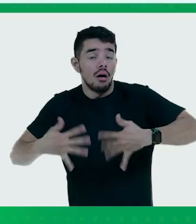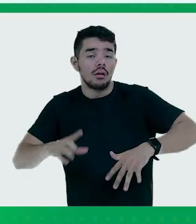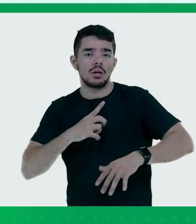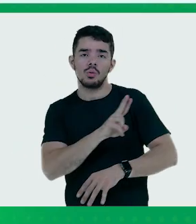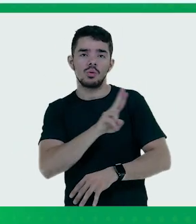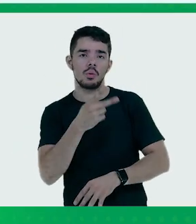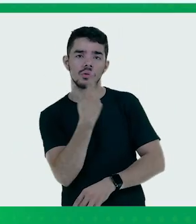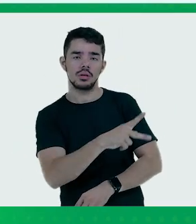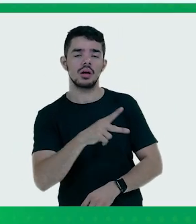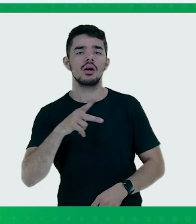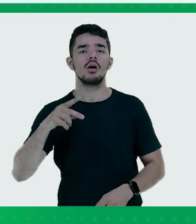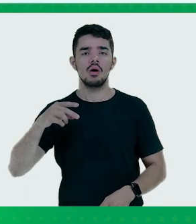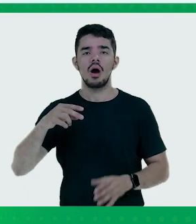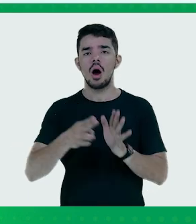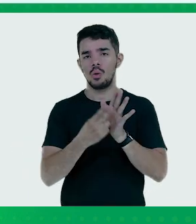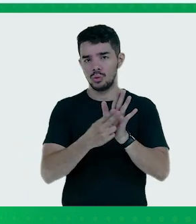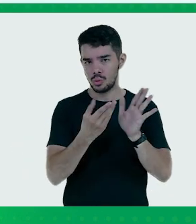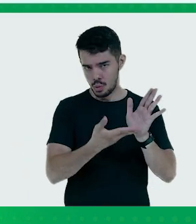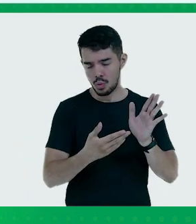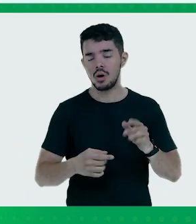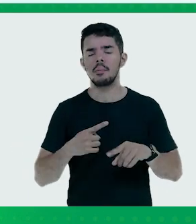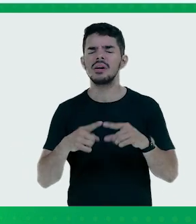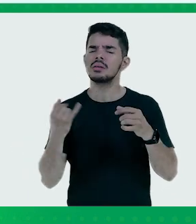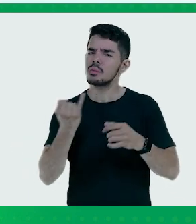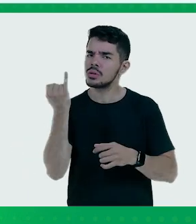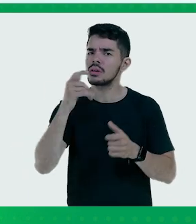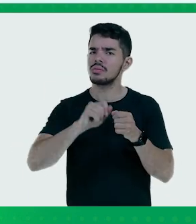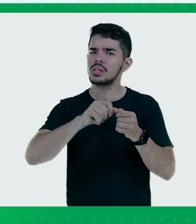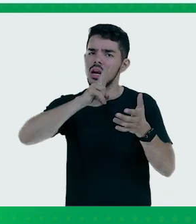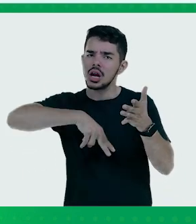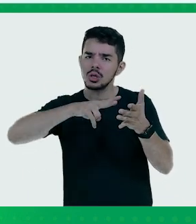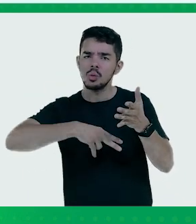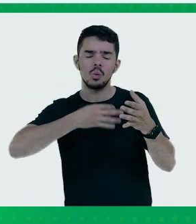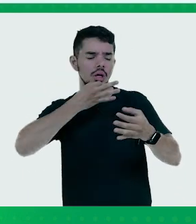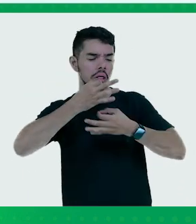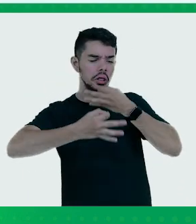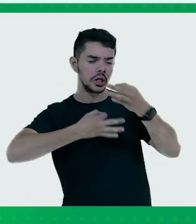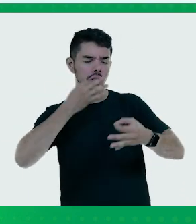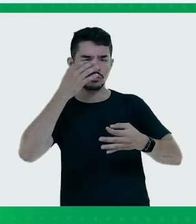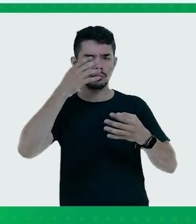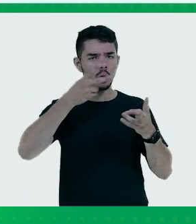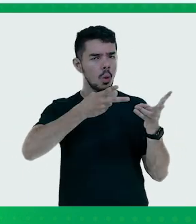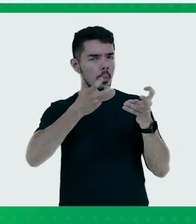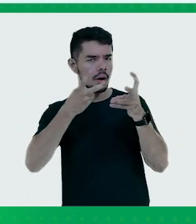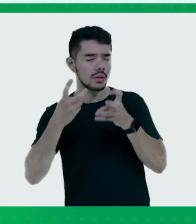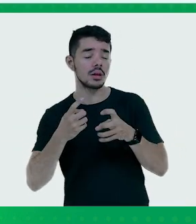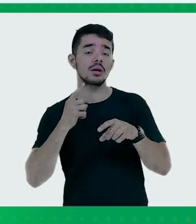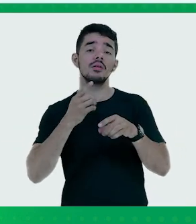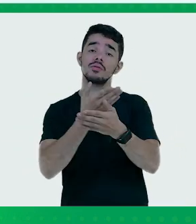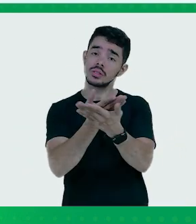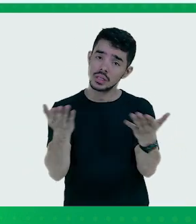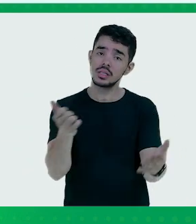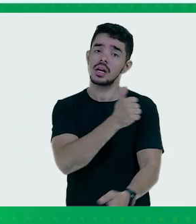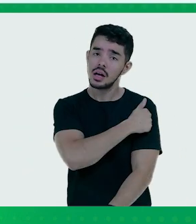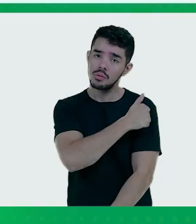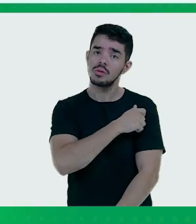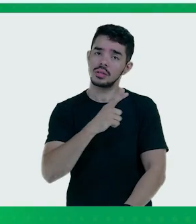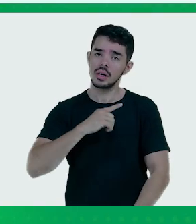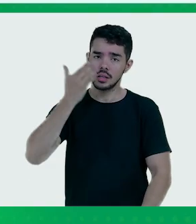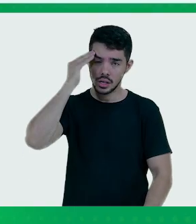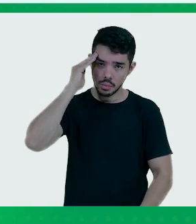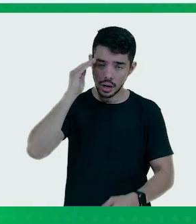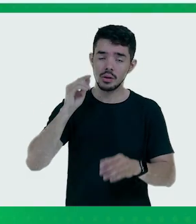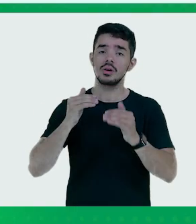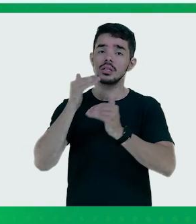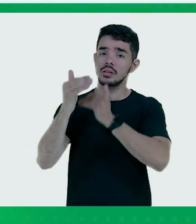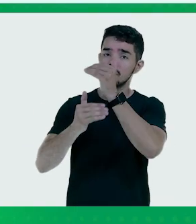Monteiro Lobato, mas é interessante fazer essa leitura crítica para que vocês, estudantes, tenham um entendimento e tenham o desenvolvimento